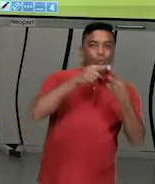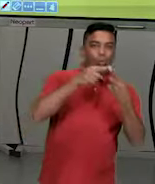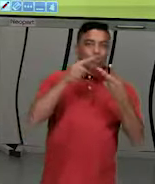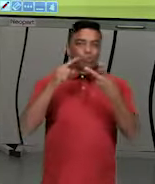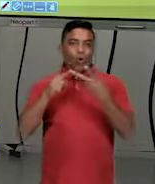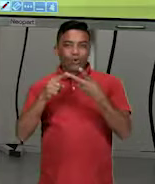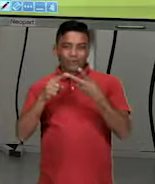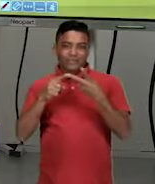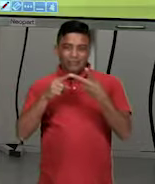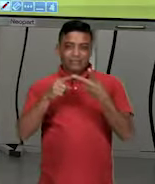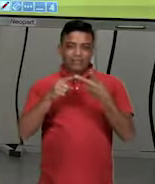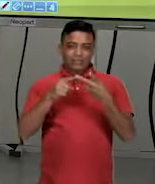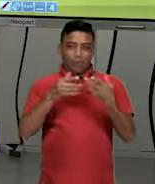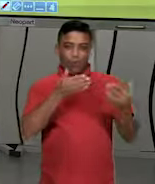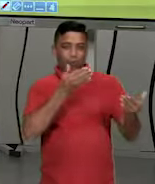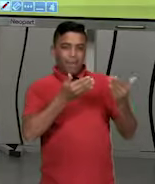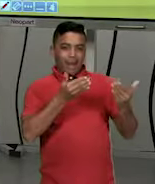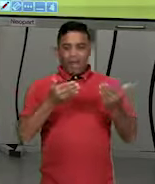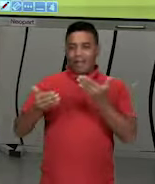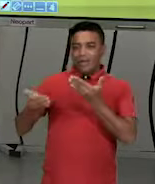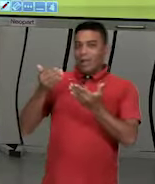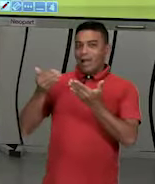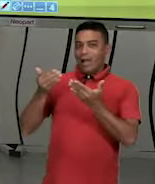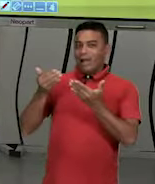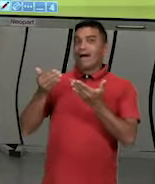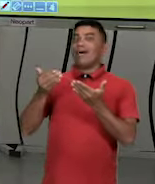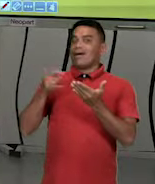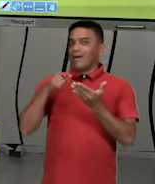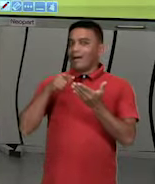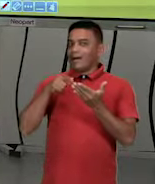duas circunstâncias, para poder trazer